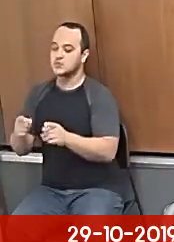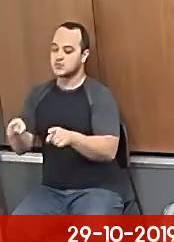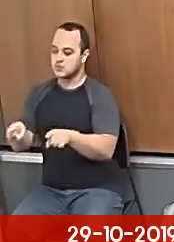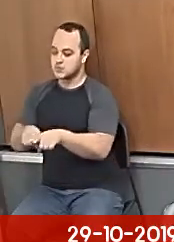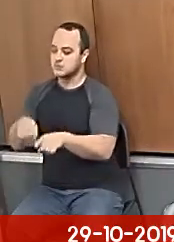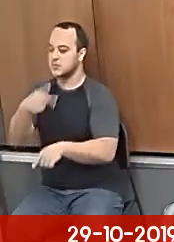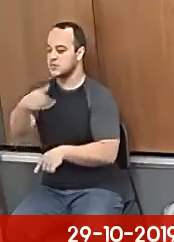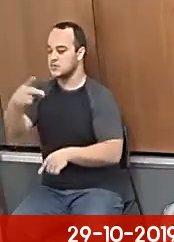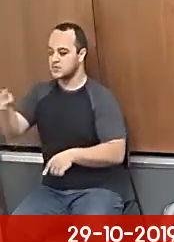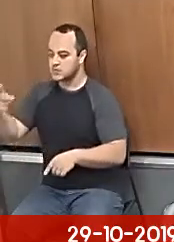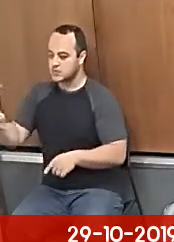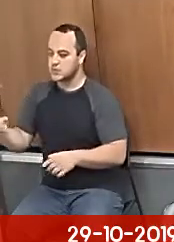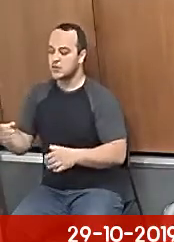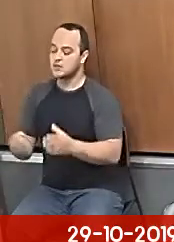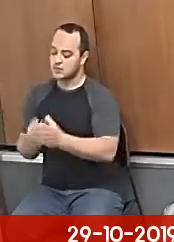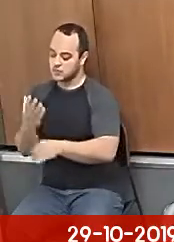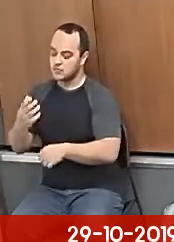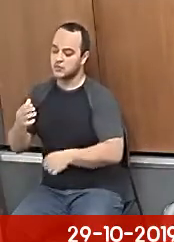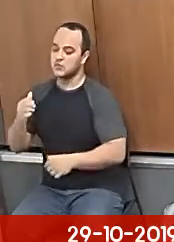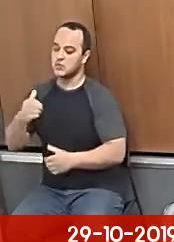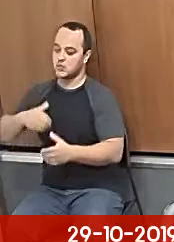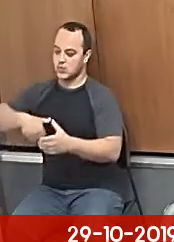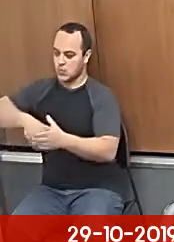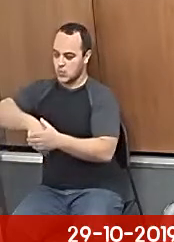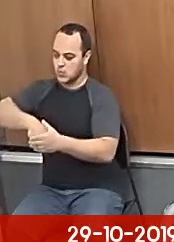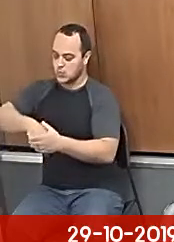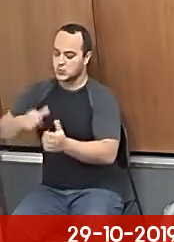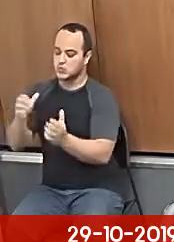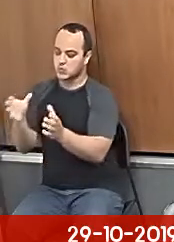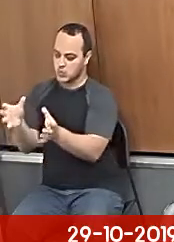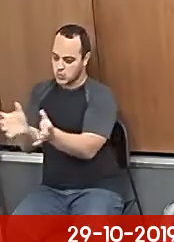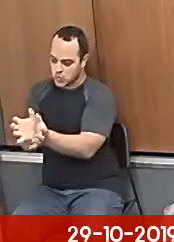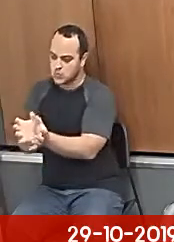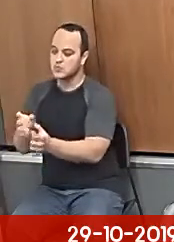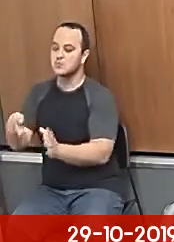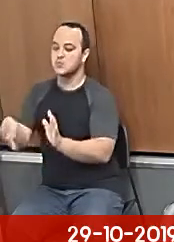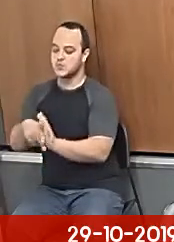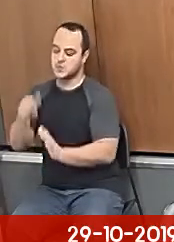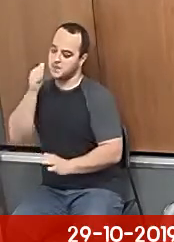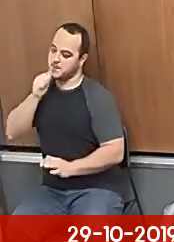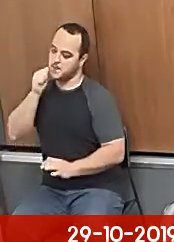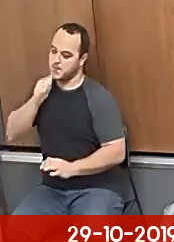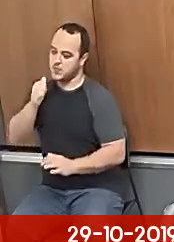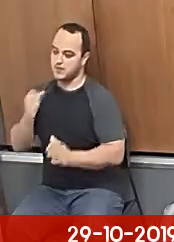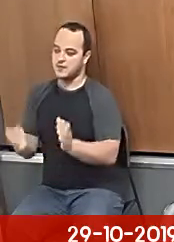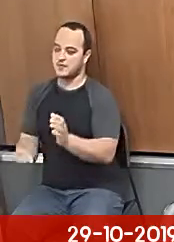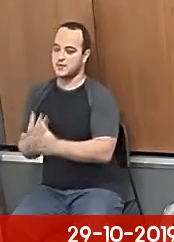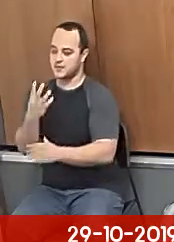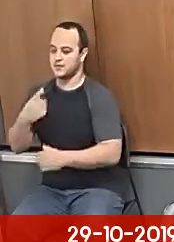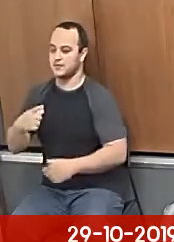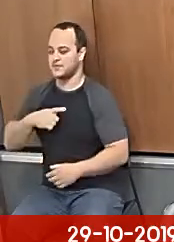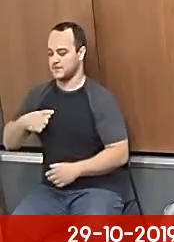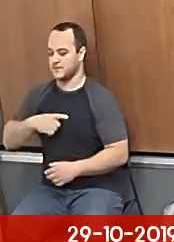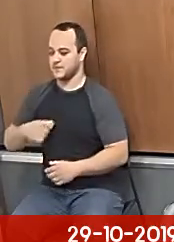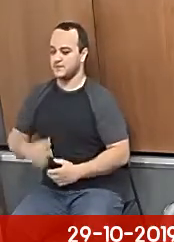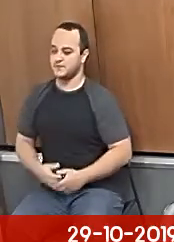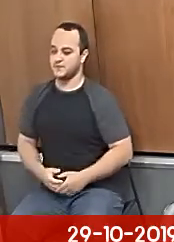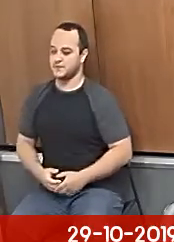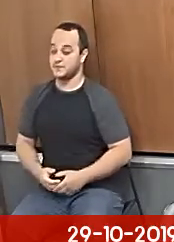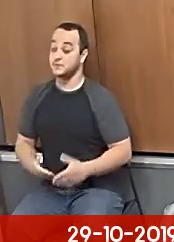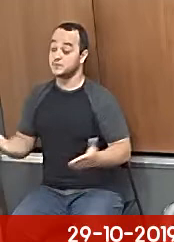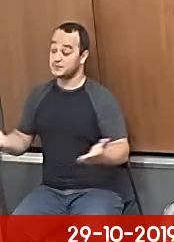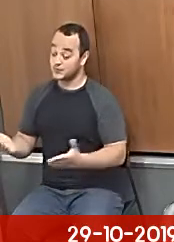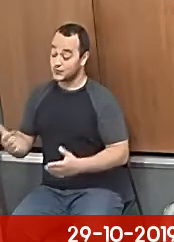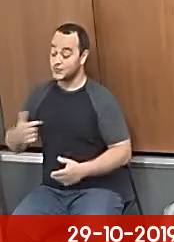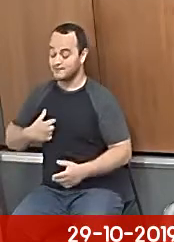prática, de buscar o grupo feminino, dar essa oportunidade. E hoje eu percebo também que a